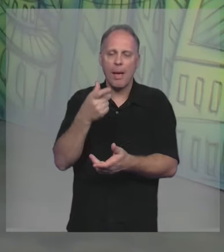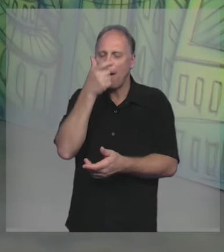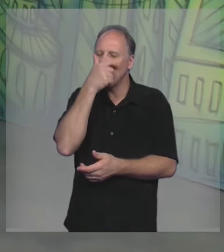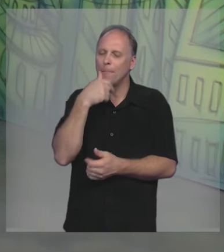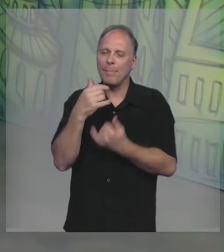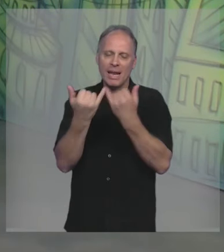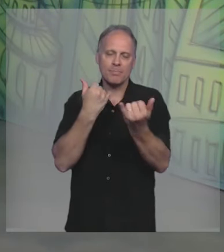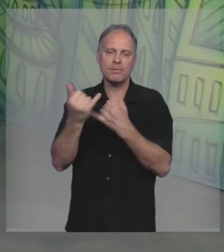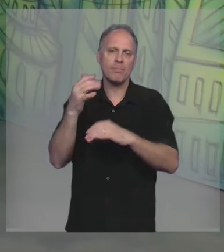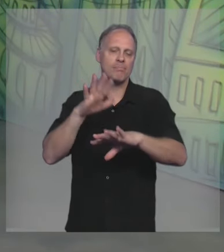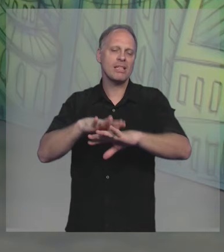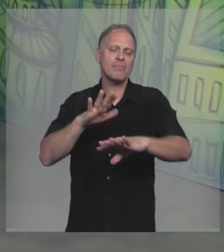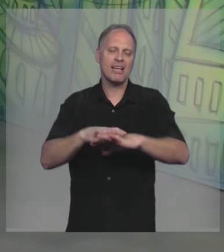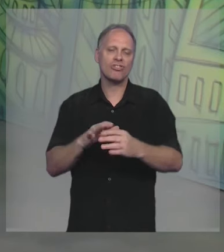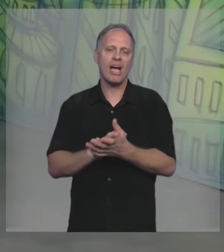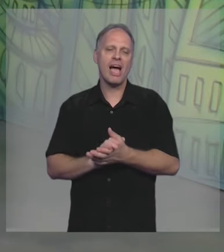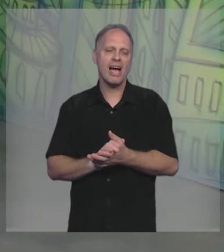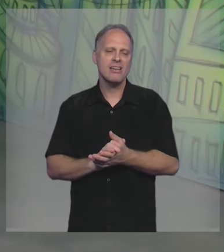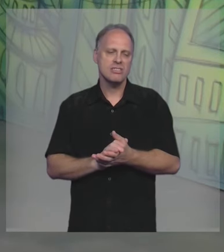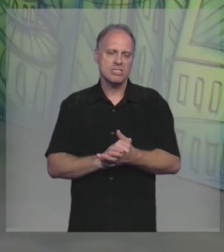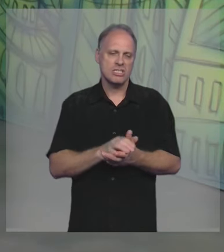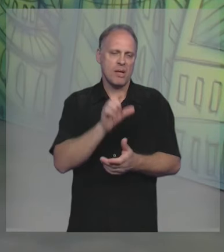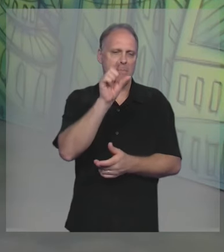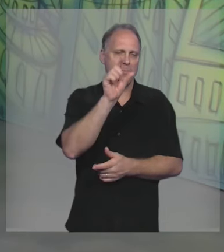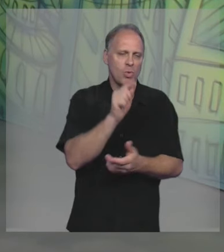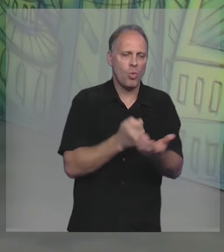Parece que é uma matemática que exclui